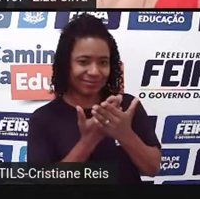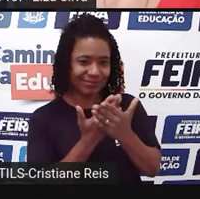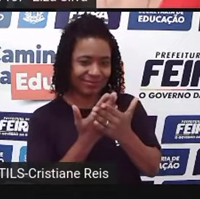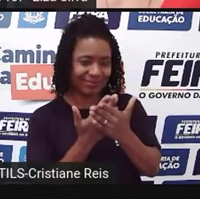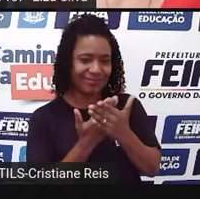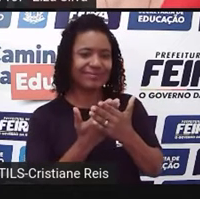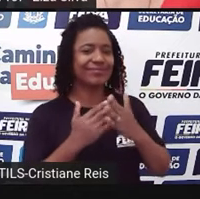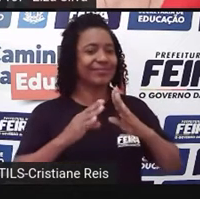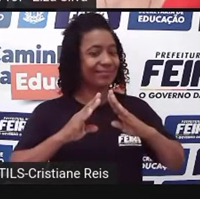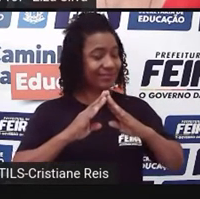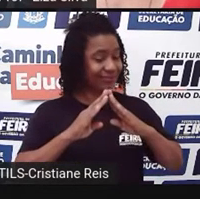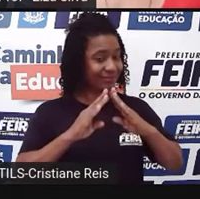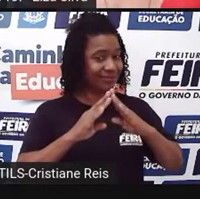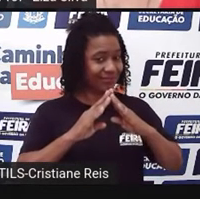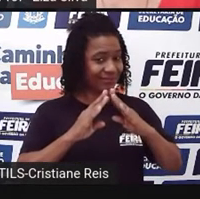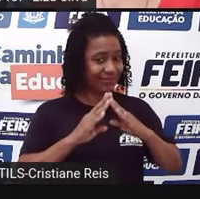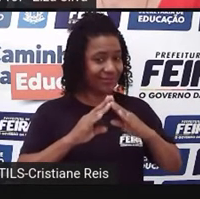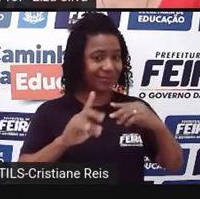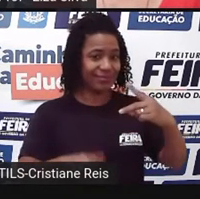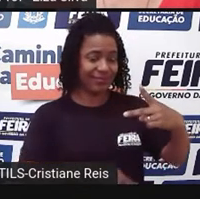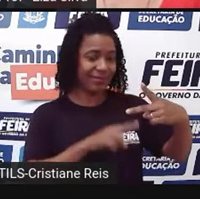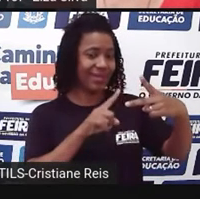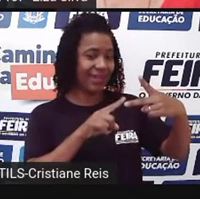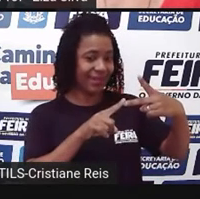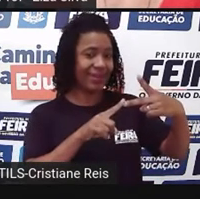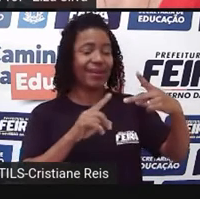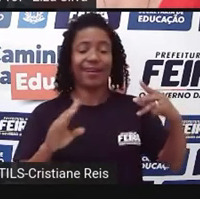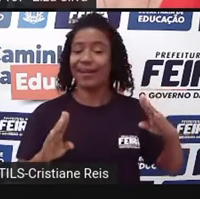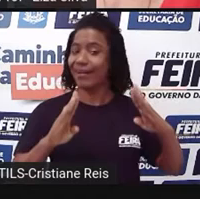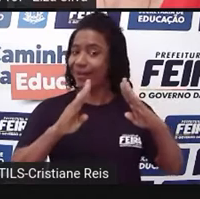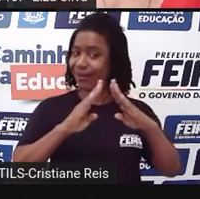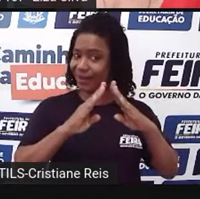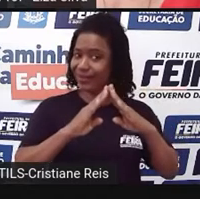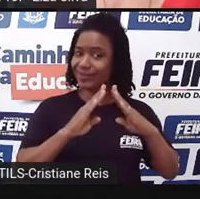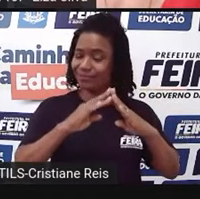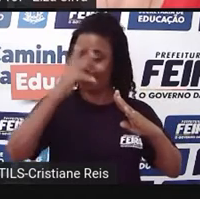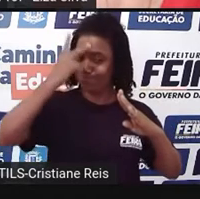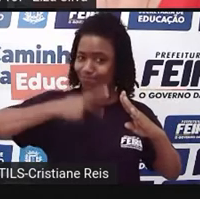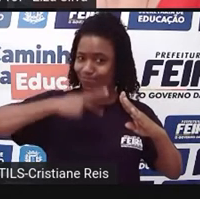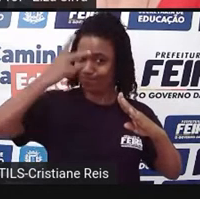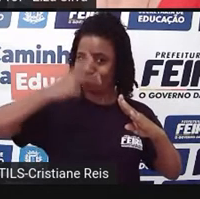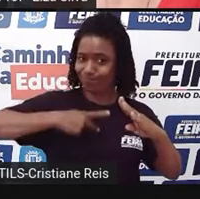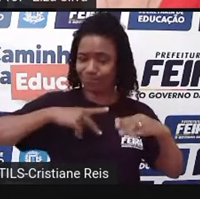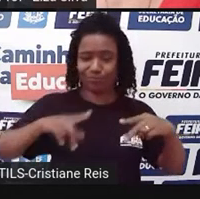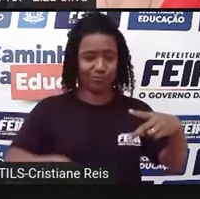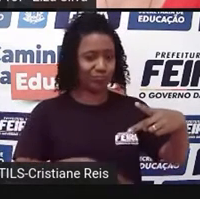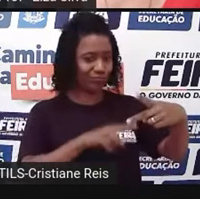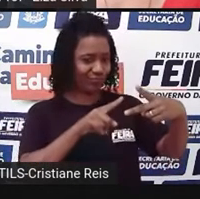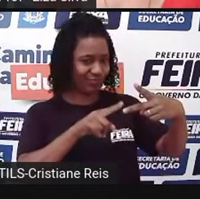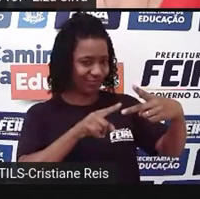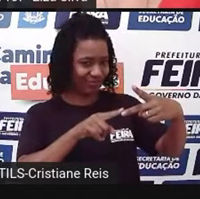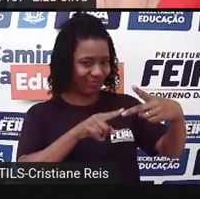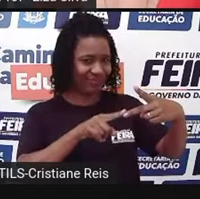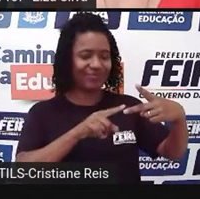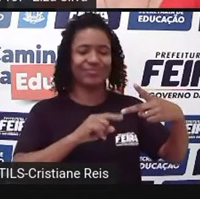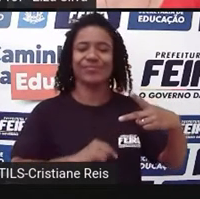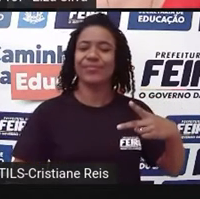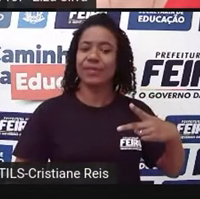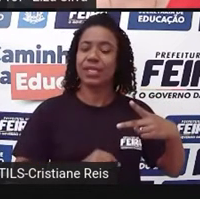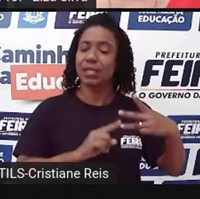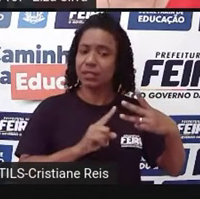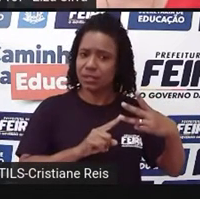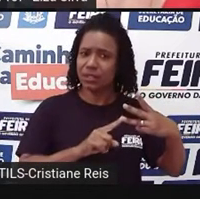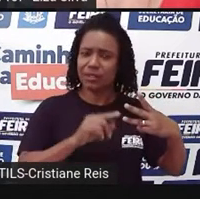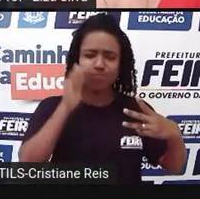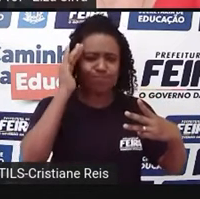açais para diferenciar na atividade de casa que é homework e aquelas Dallas aquelas